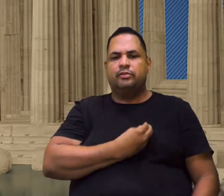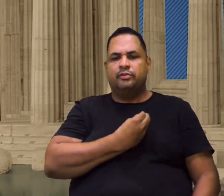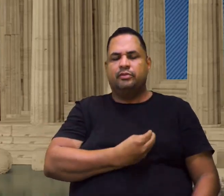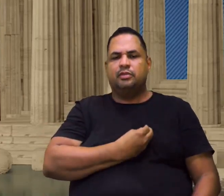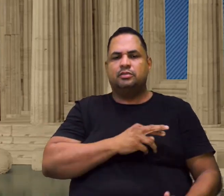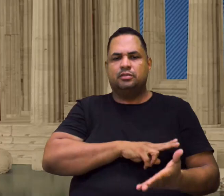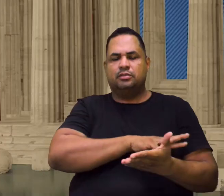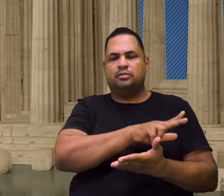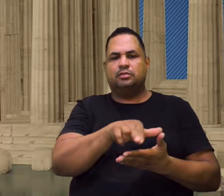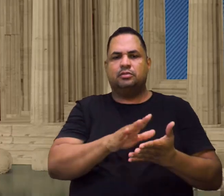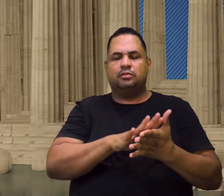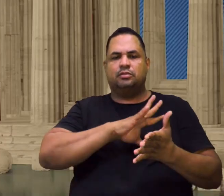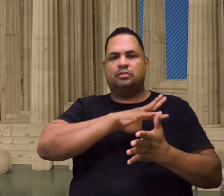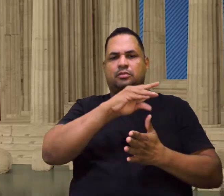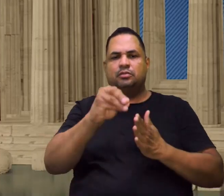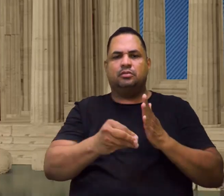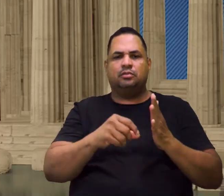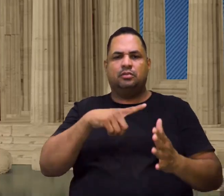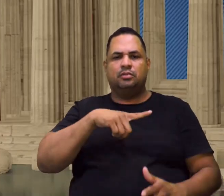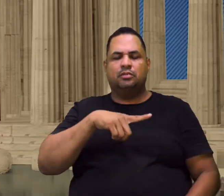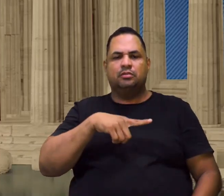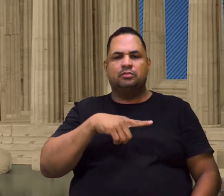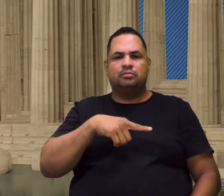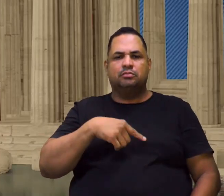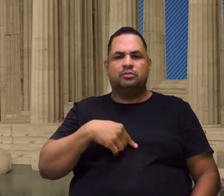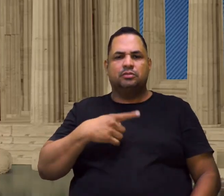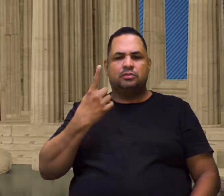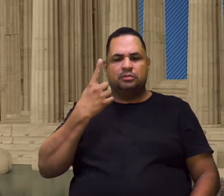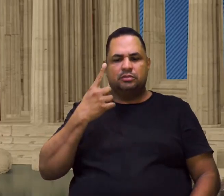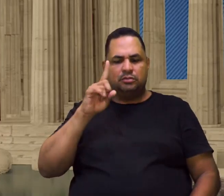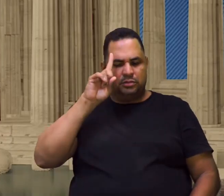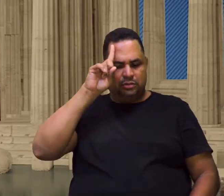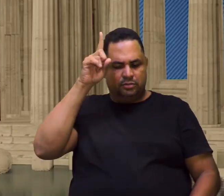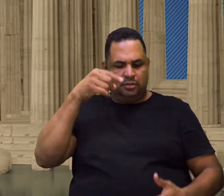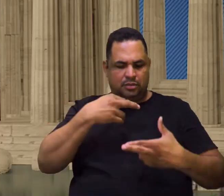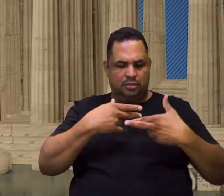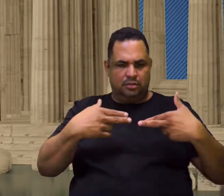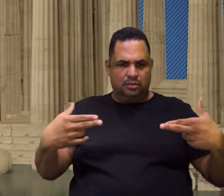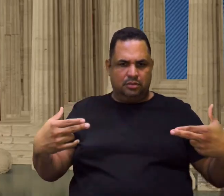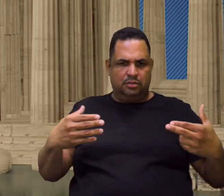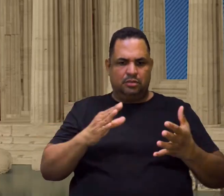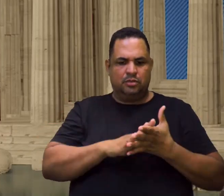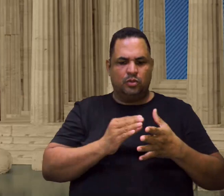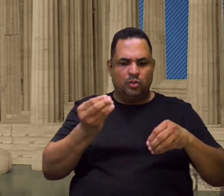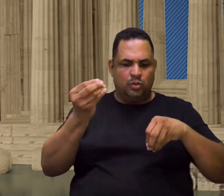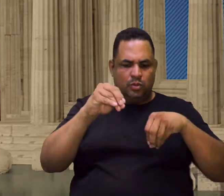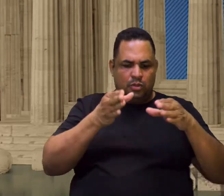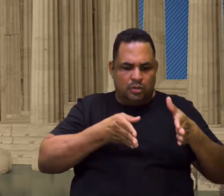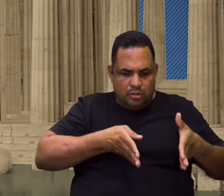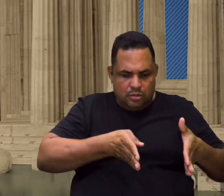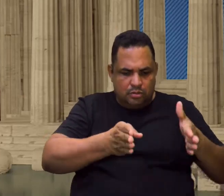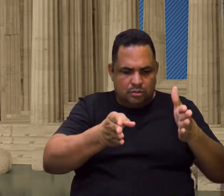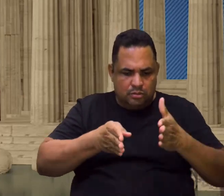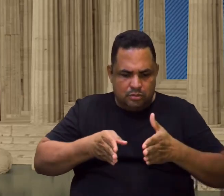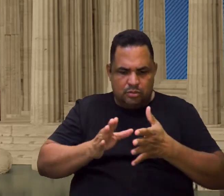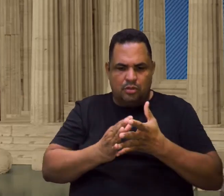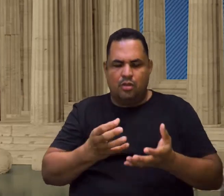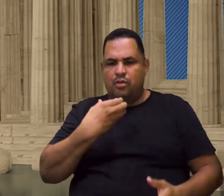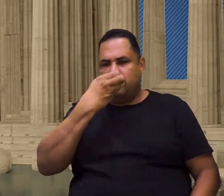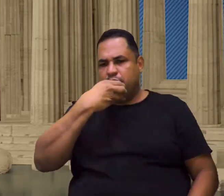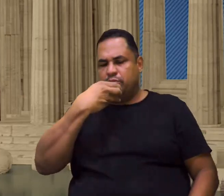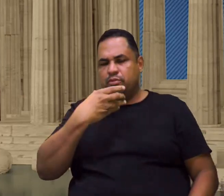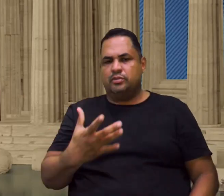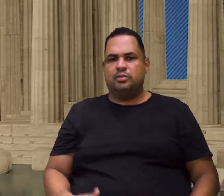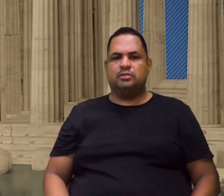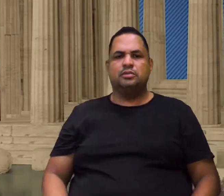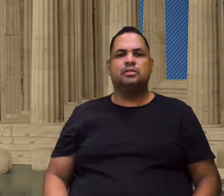Amazônia. E tem pessoas que colocou muitas ideias, canteiros, pomares, frutas e